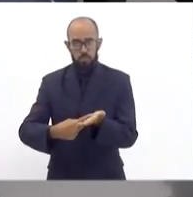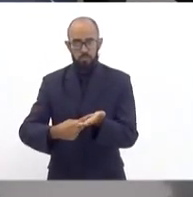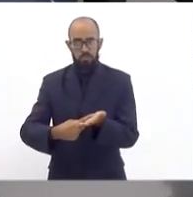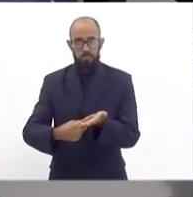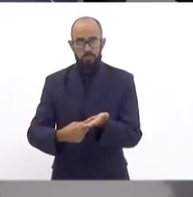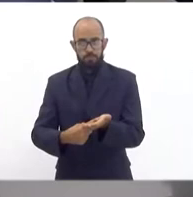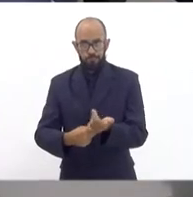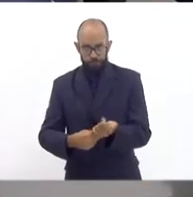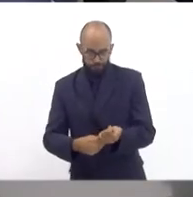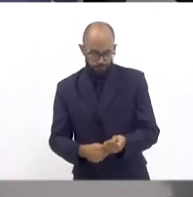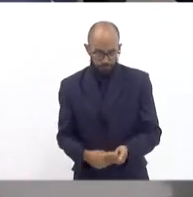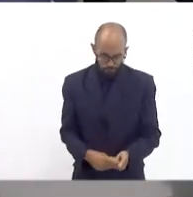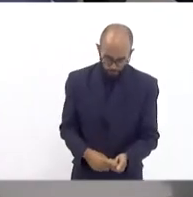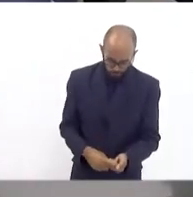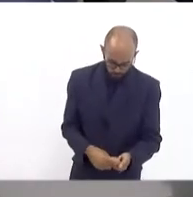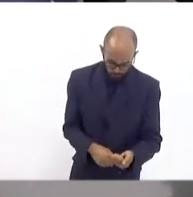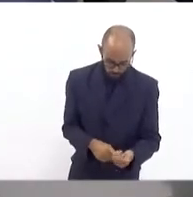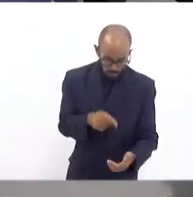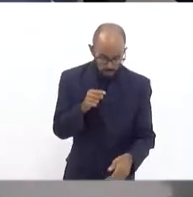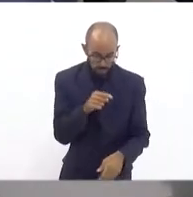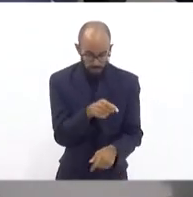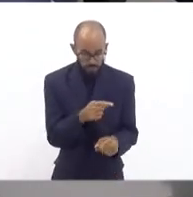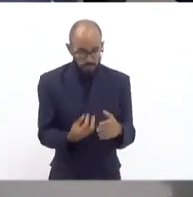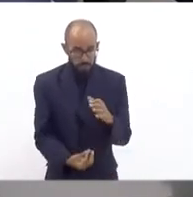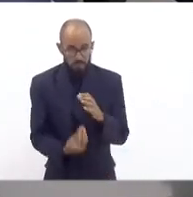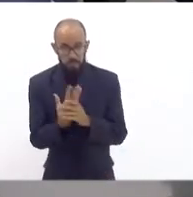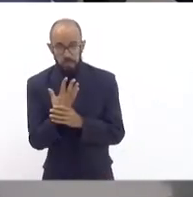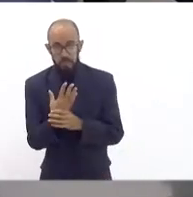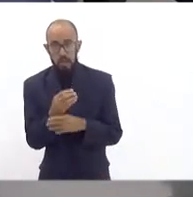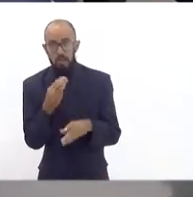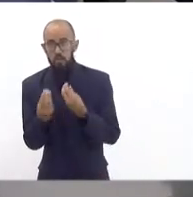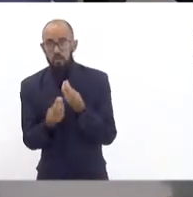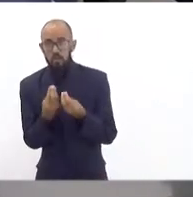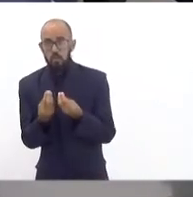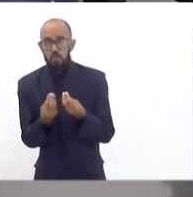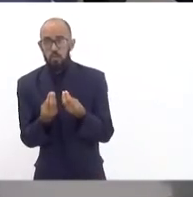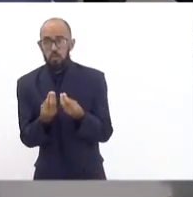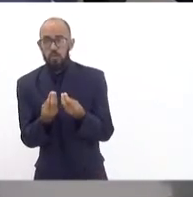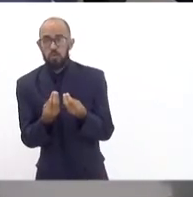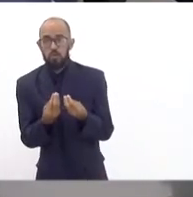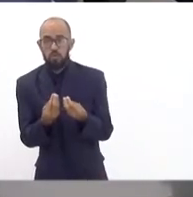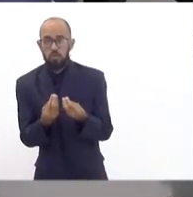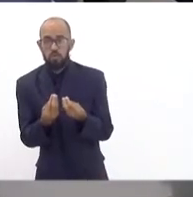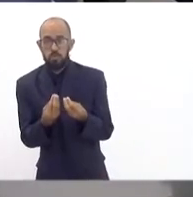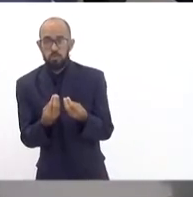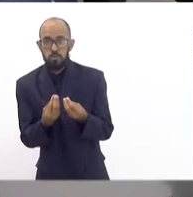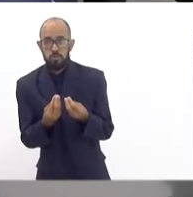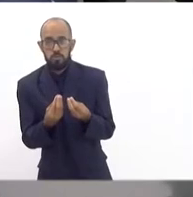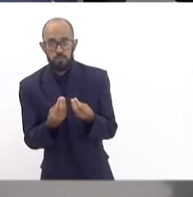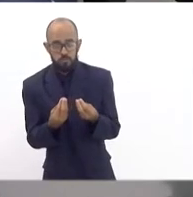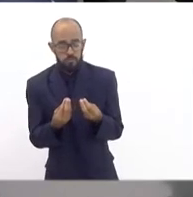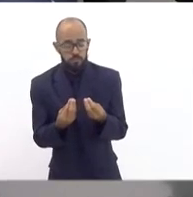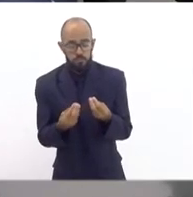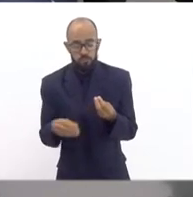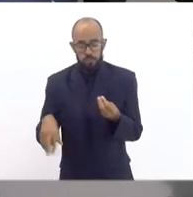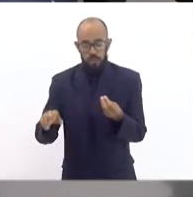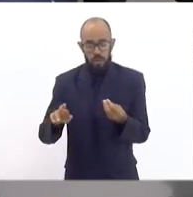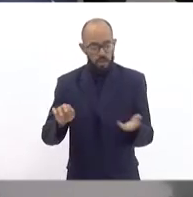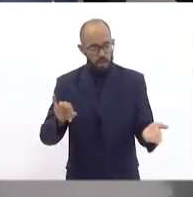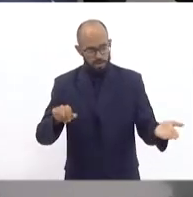ali estaria definido como... Se a Raquel ela já, acho que já disse um